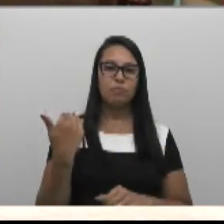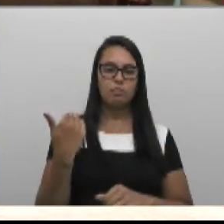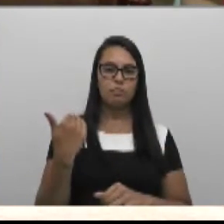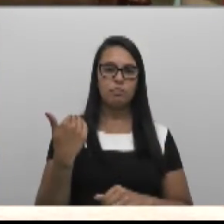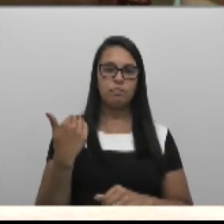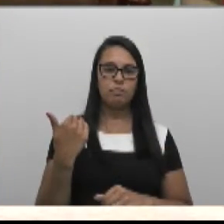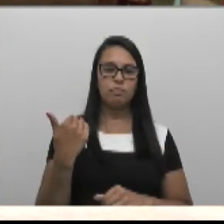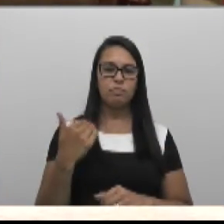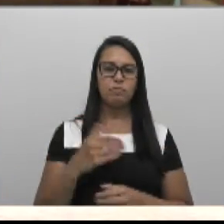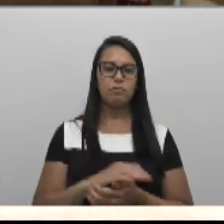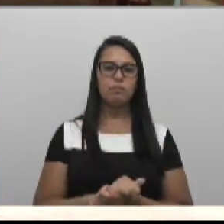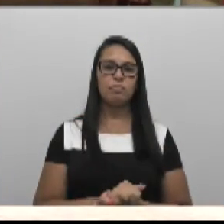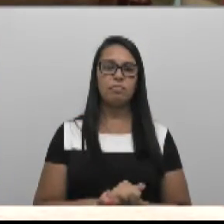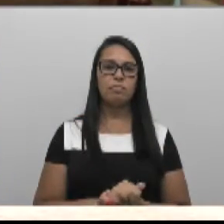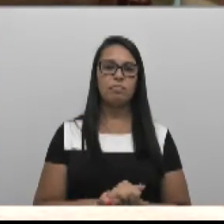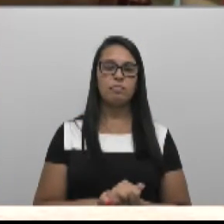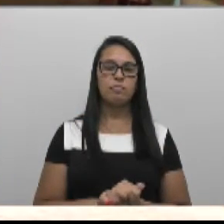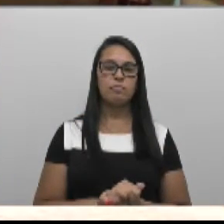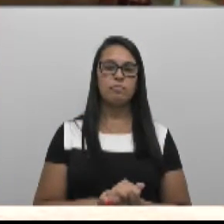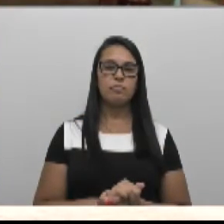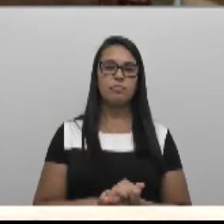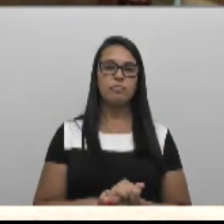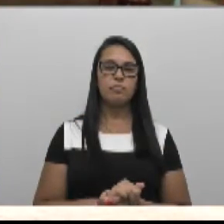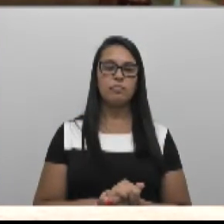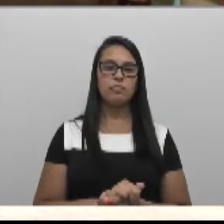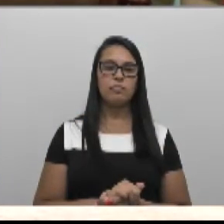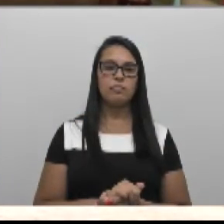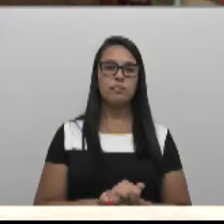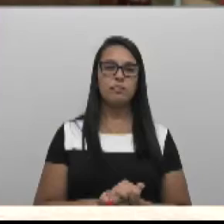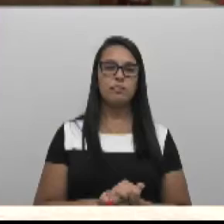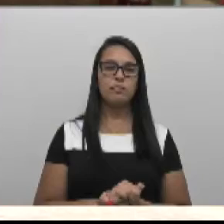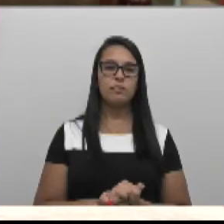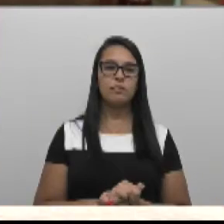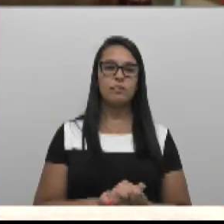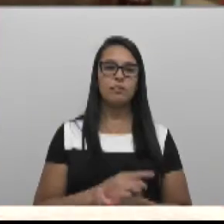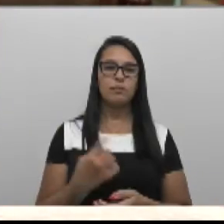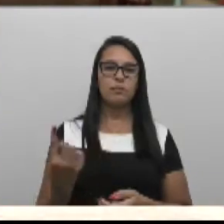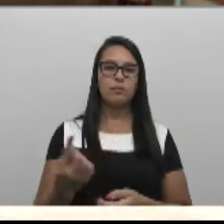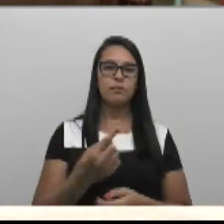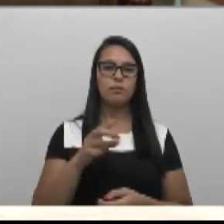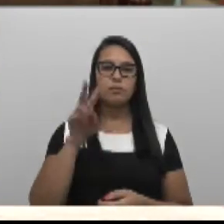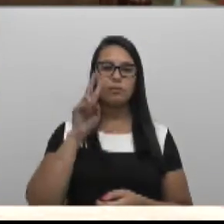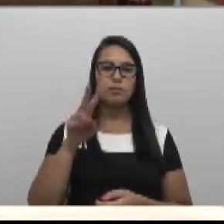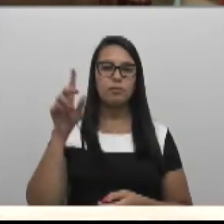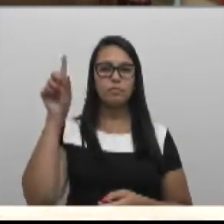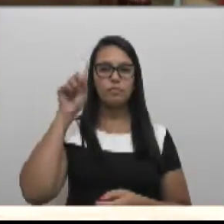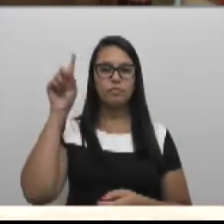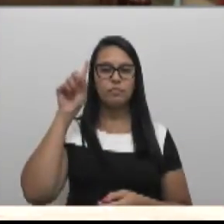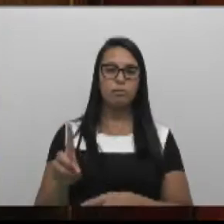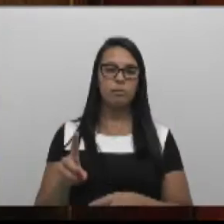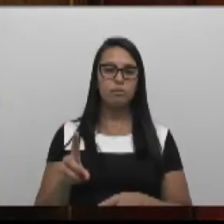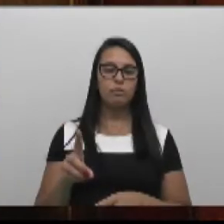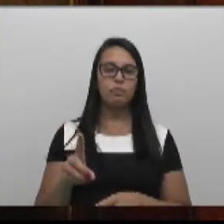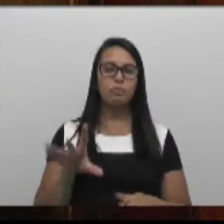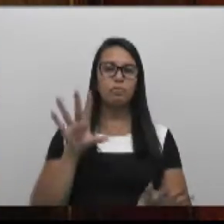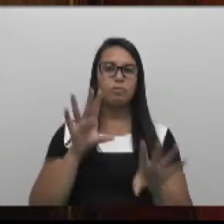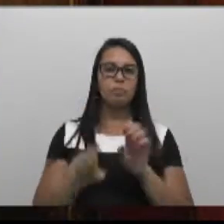contra a mulher. Algo que nós verificamos todos os dias na televisão.